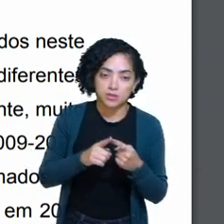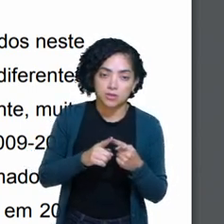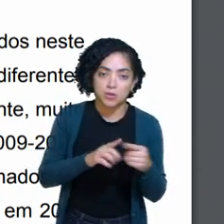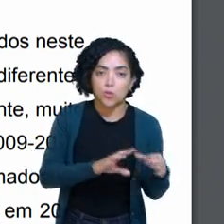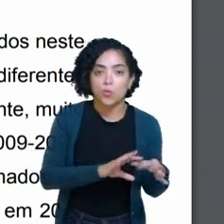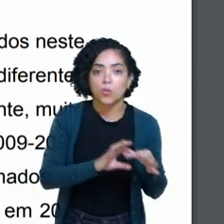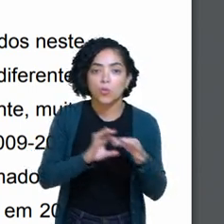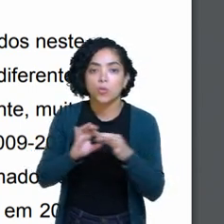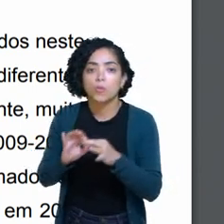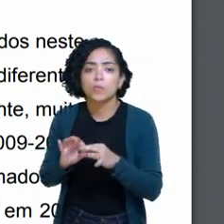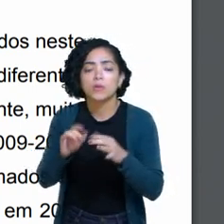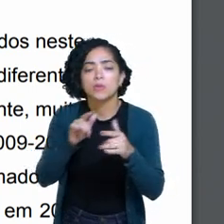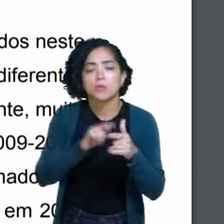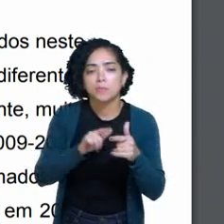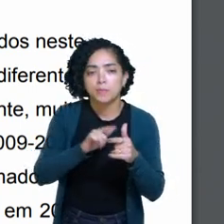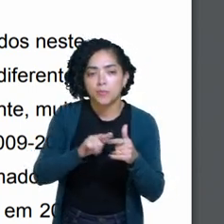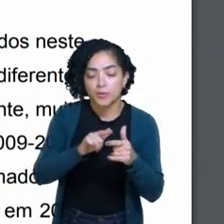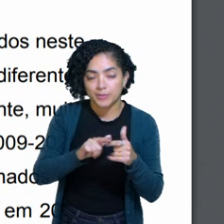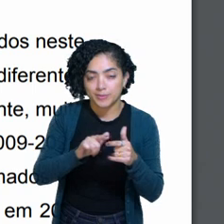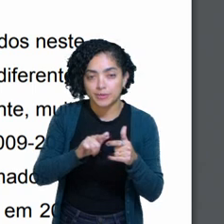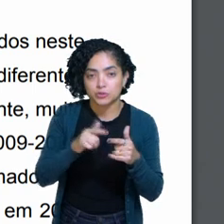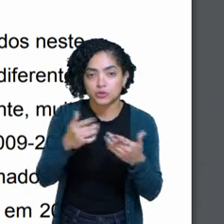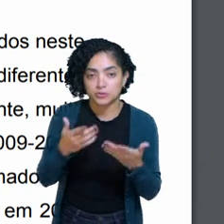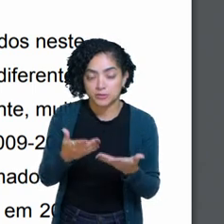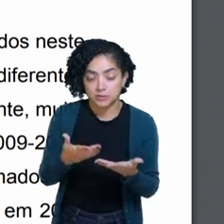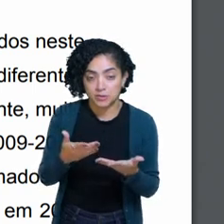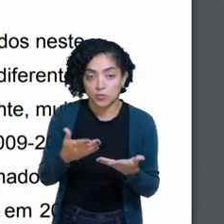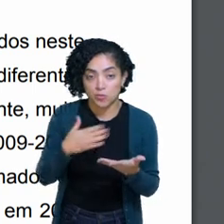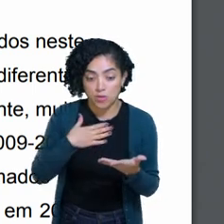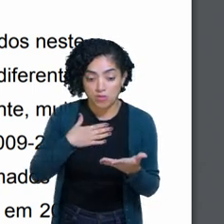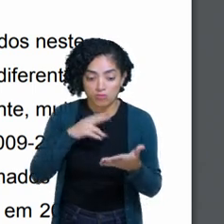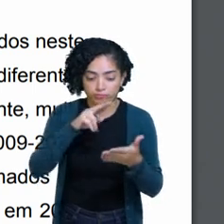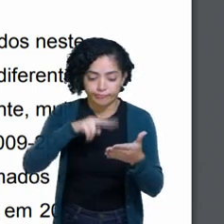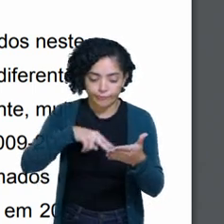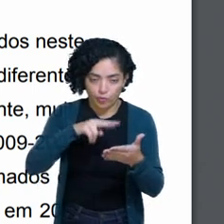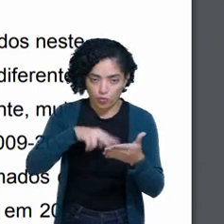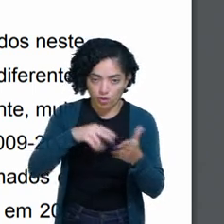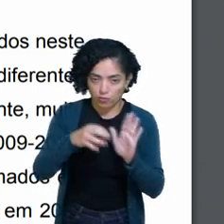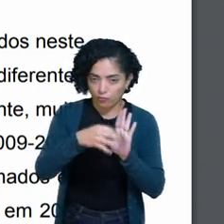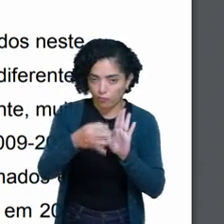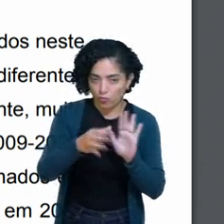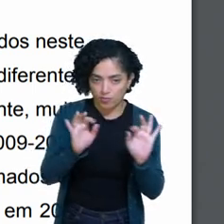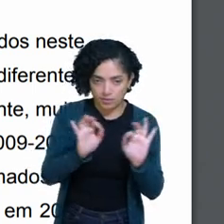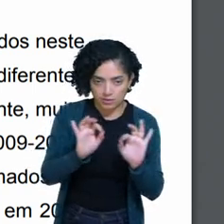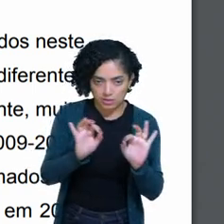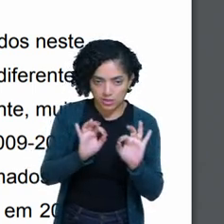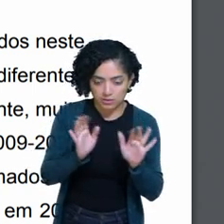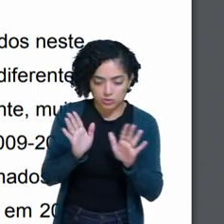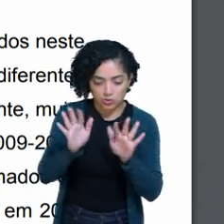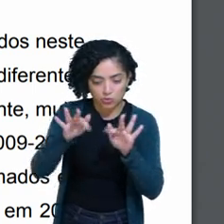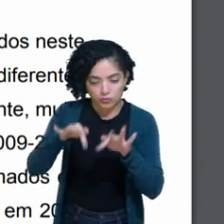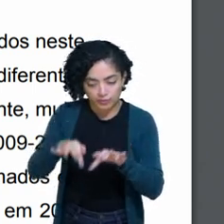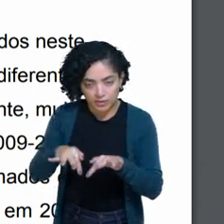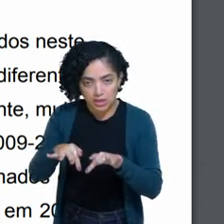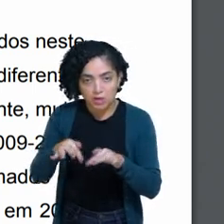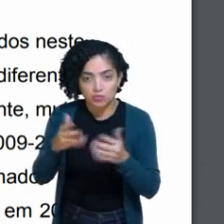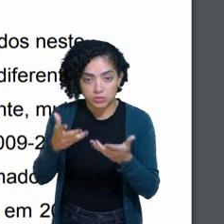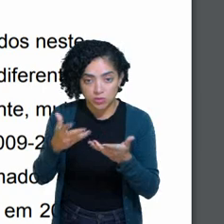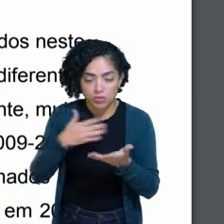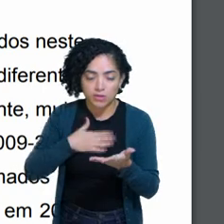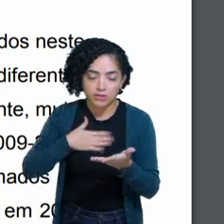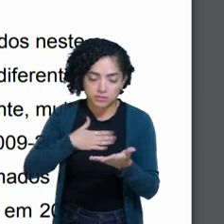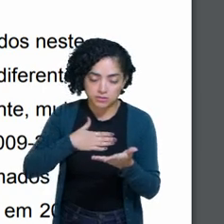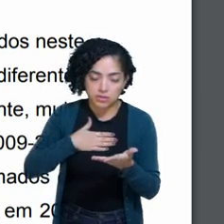nossa problemática eh então eu vou ler não vou comentar os pontos tá e ao final se alguém desejar